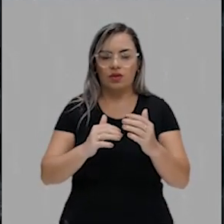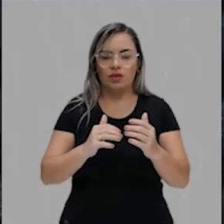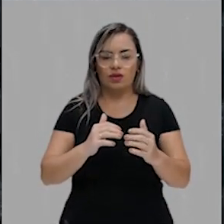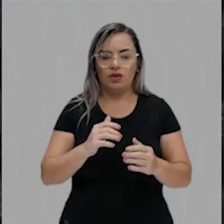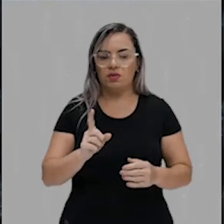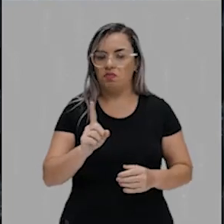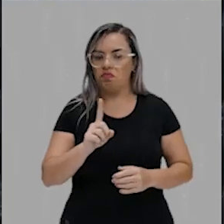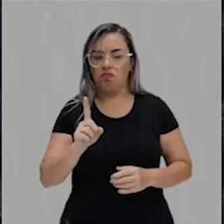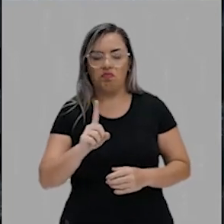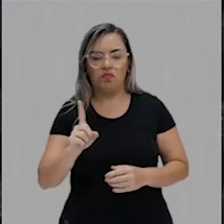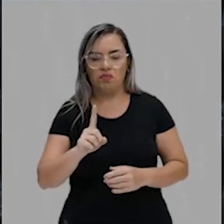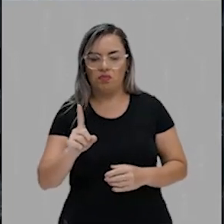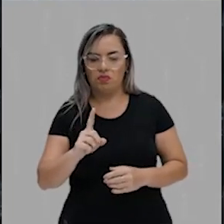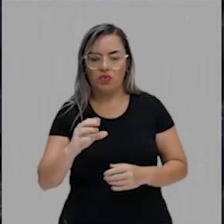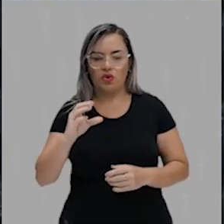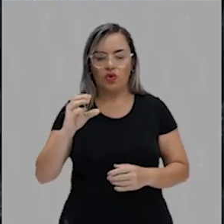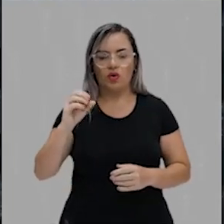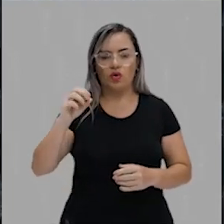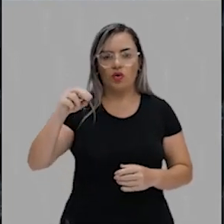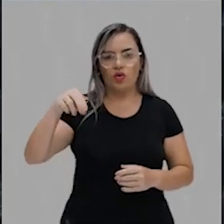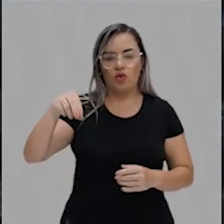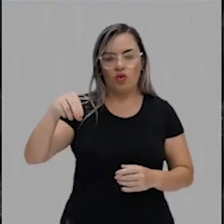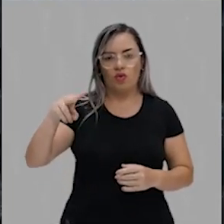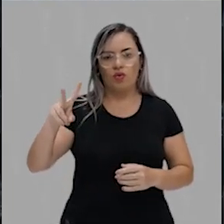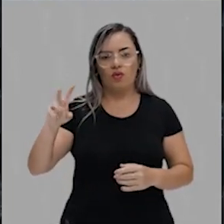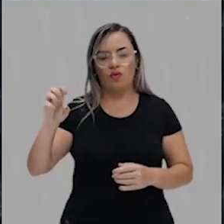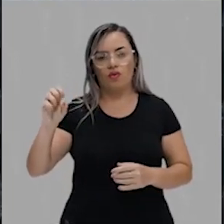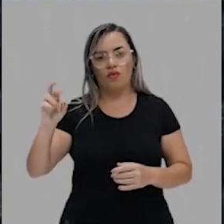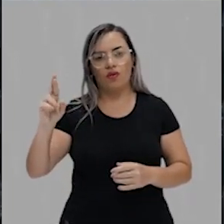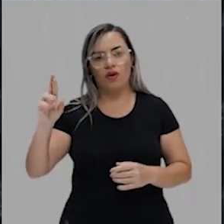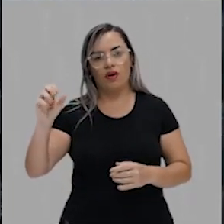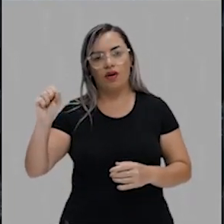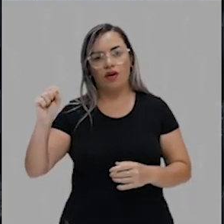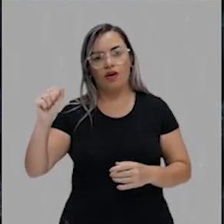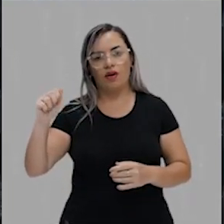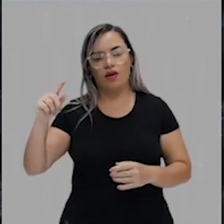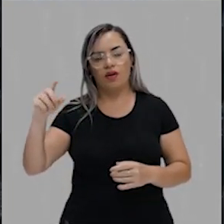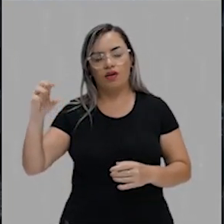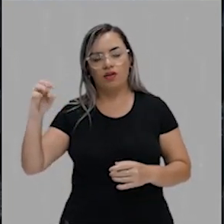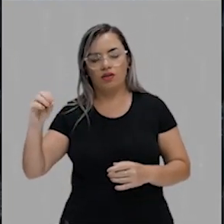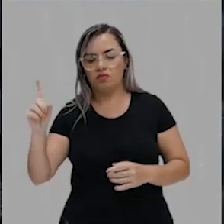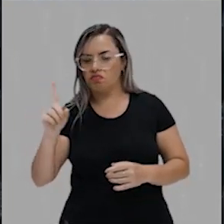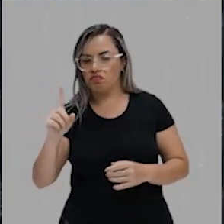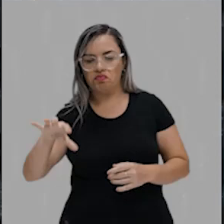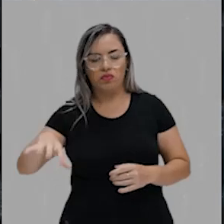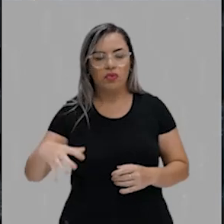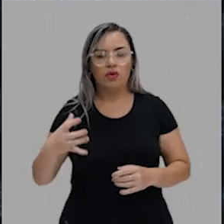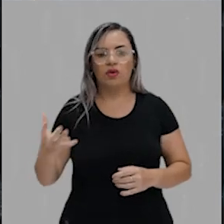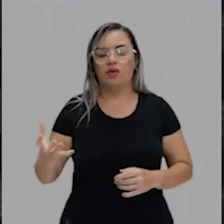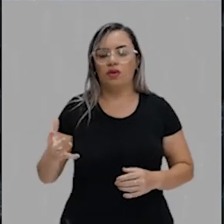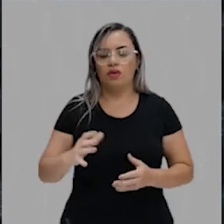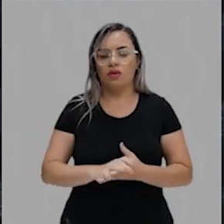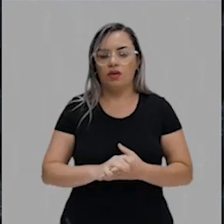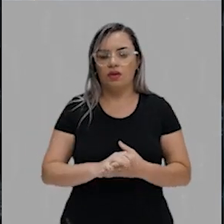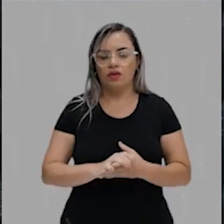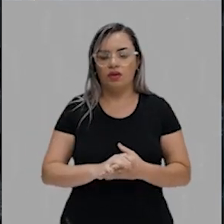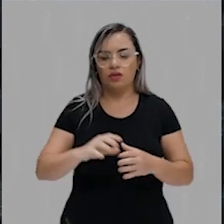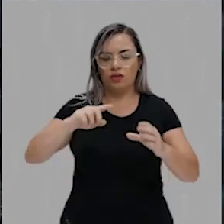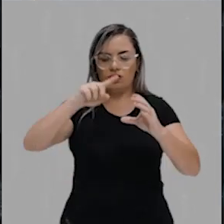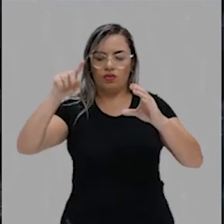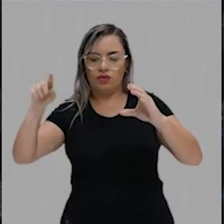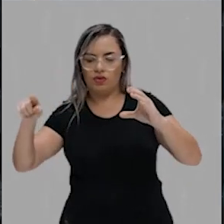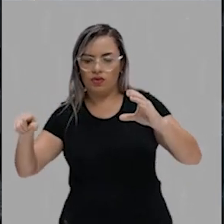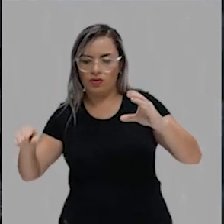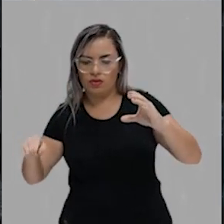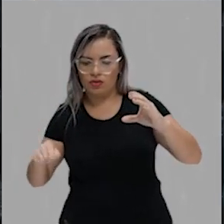acontecer. O ar que vai ficar próximo à superfície terrestre, ele vai ser mais frio. Então, consequentemente, ele não tem a tendência